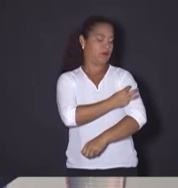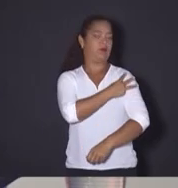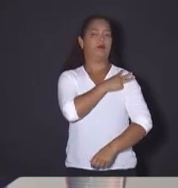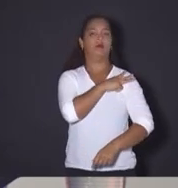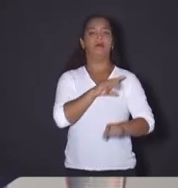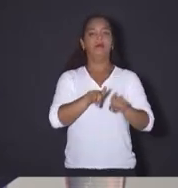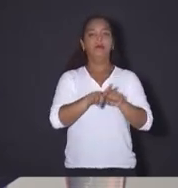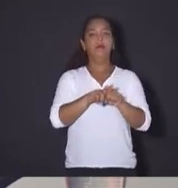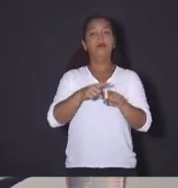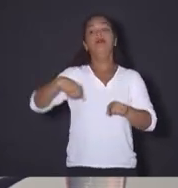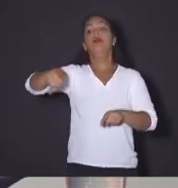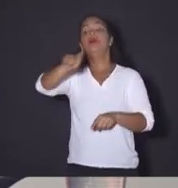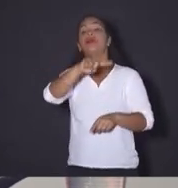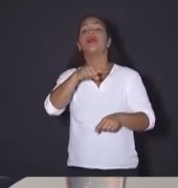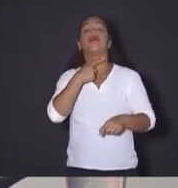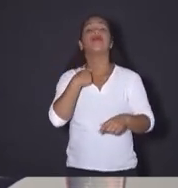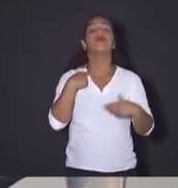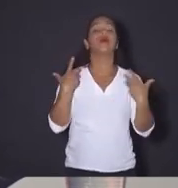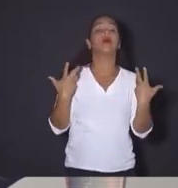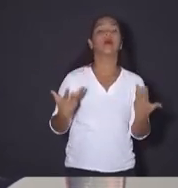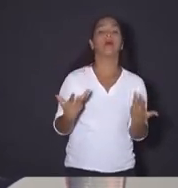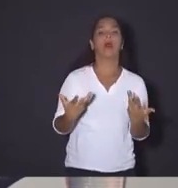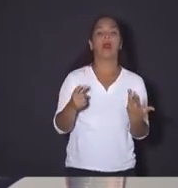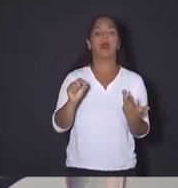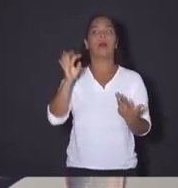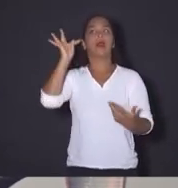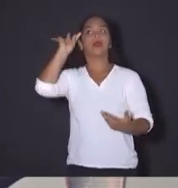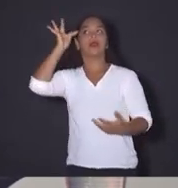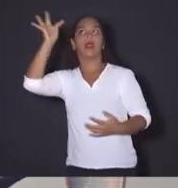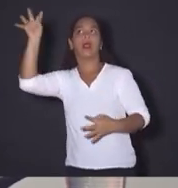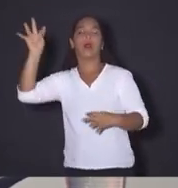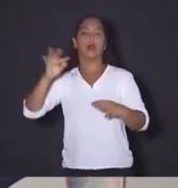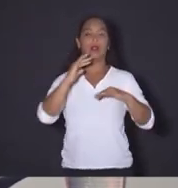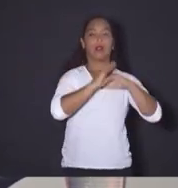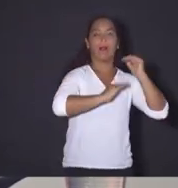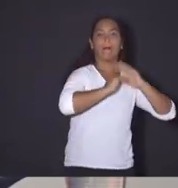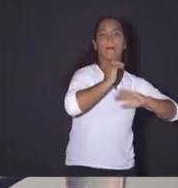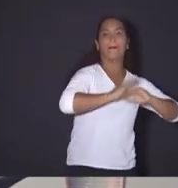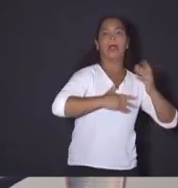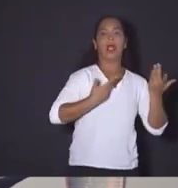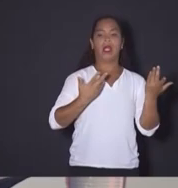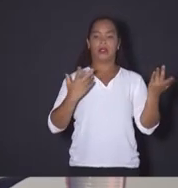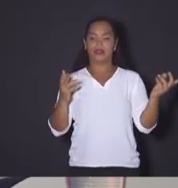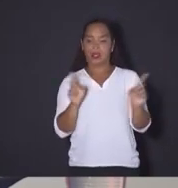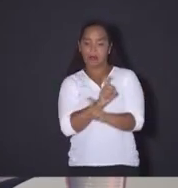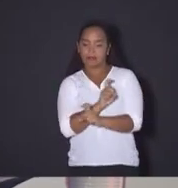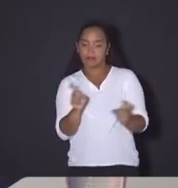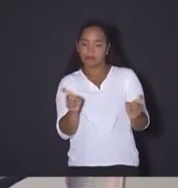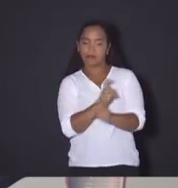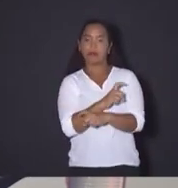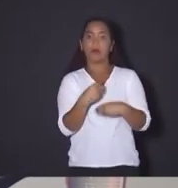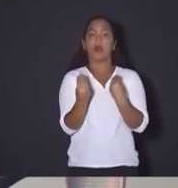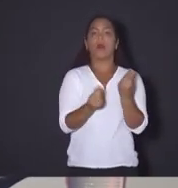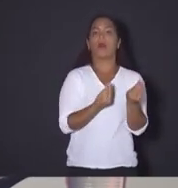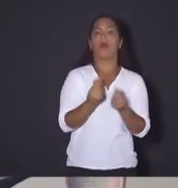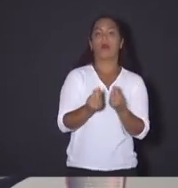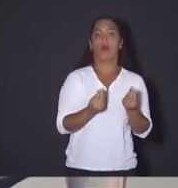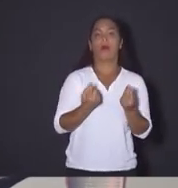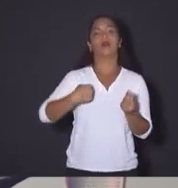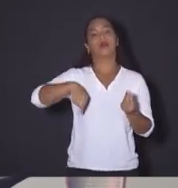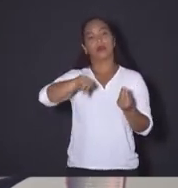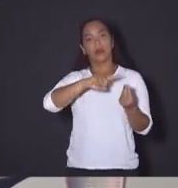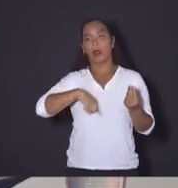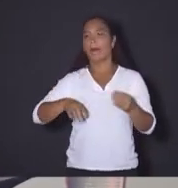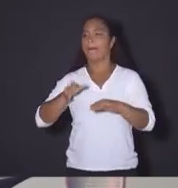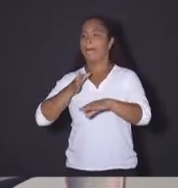informação queremos colocam pressão que temos de teoria e prática e da sua articulação nesse sentido precisamos revisitar